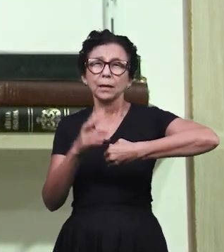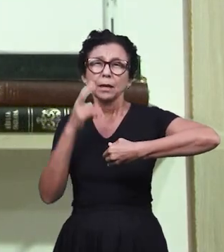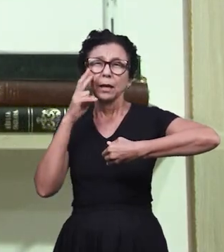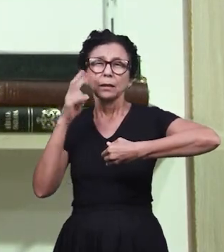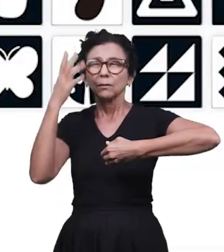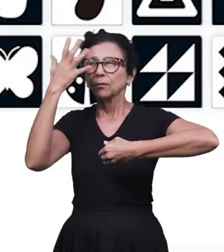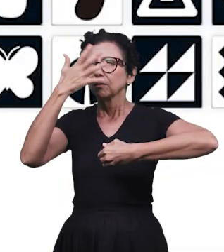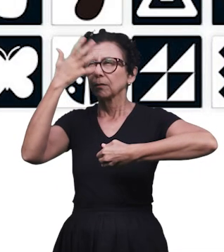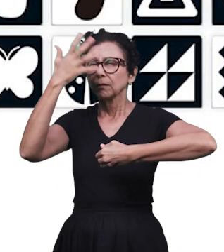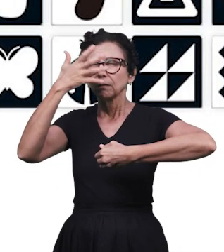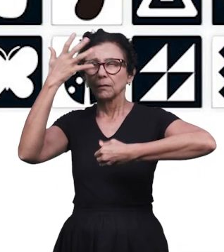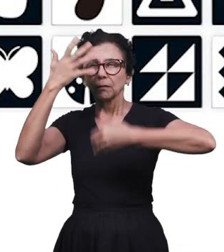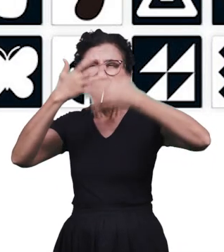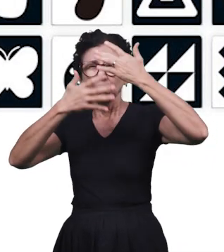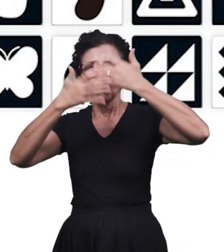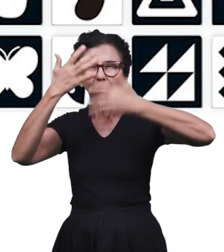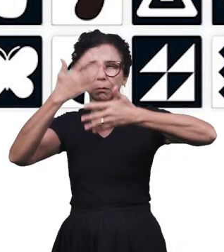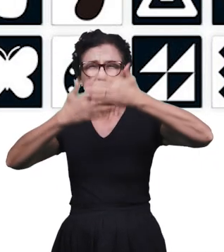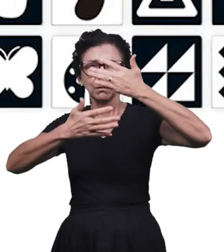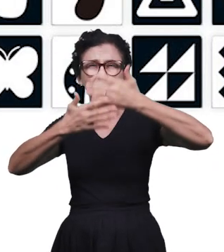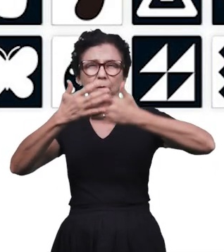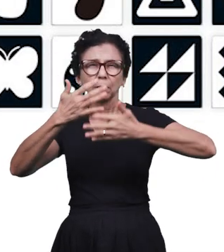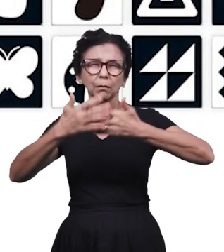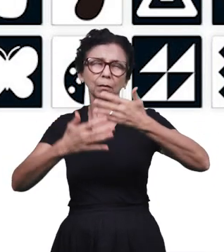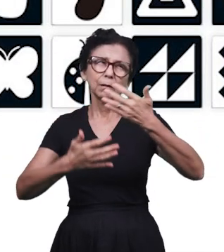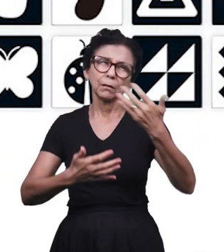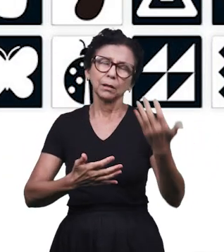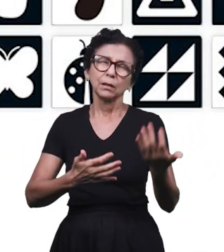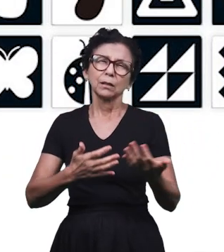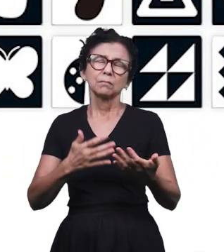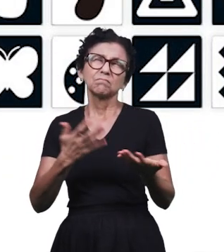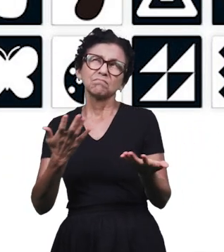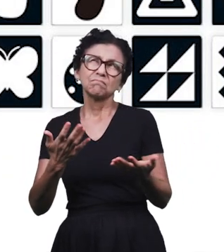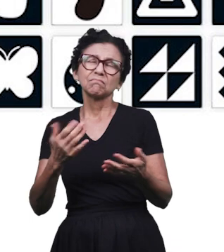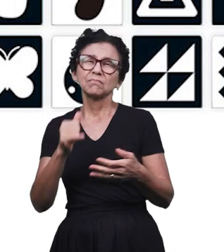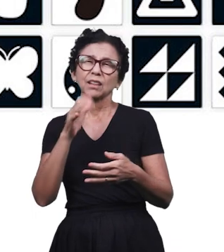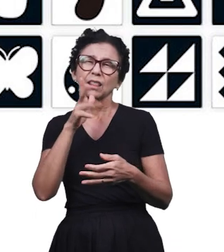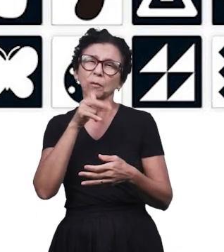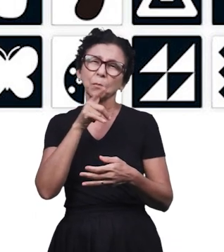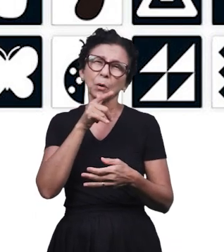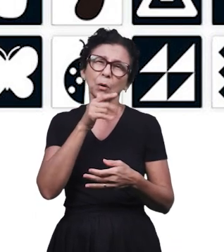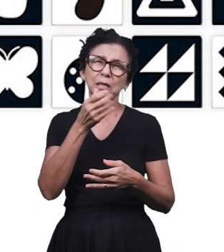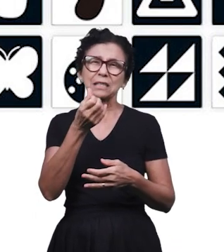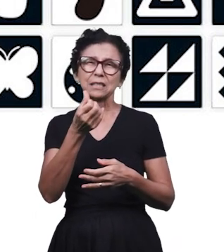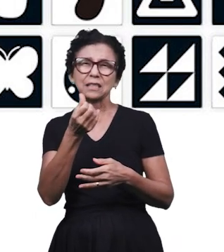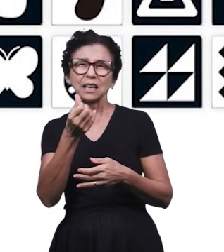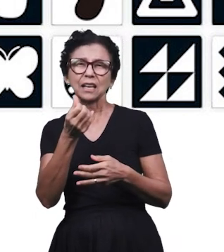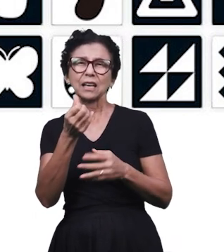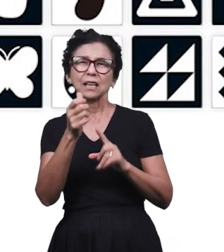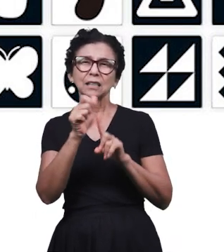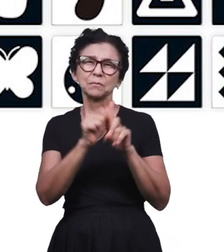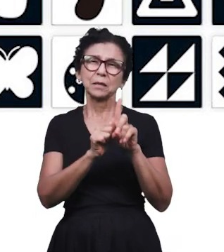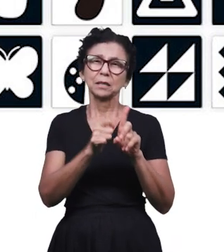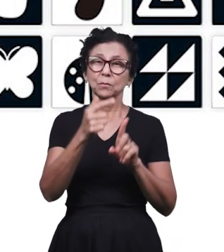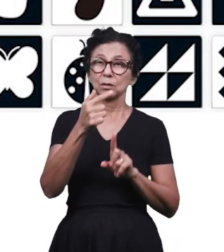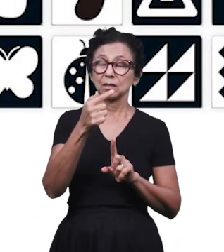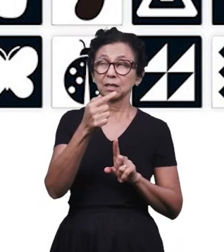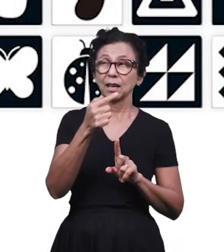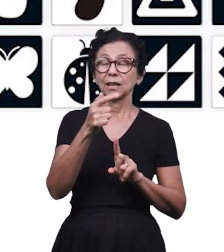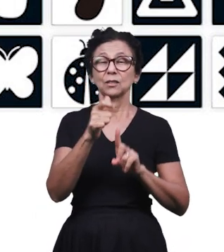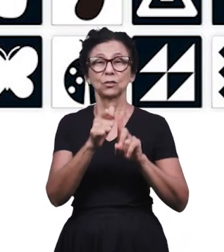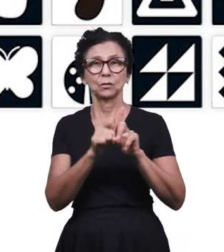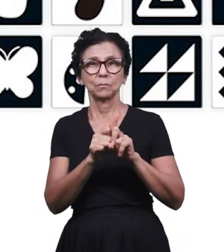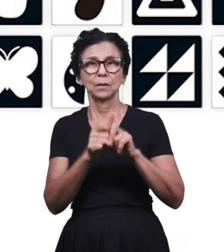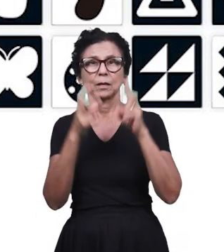Essa visão vai ser melhorada aí em torno de 6, 7 meses, como vemos no slide. E